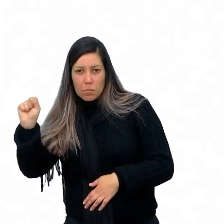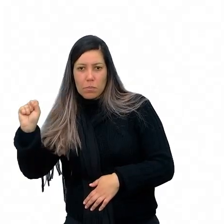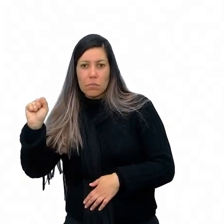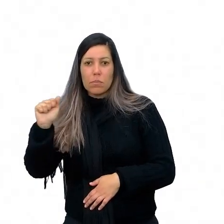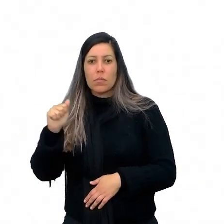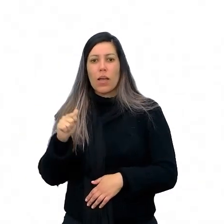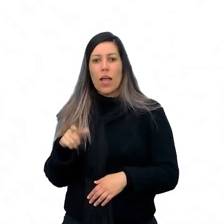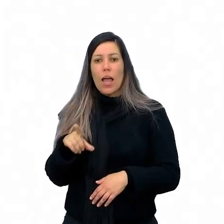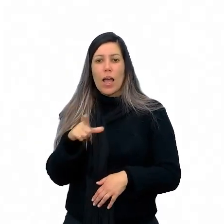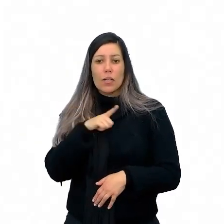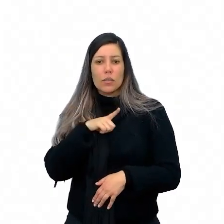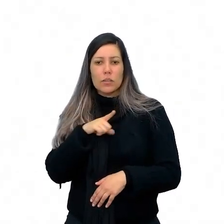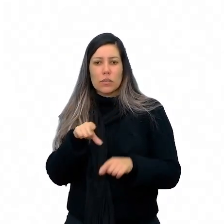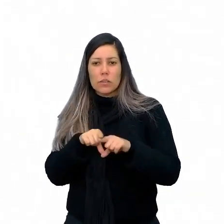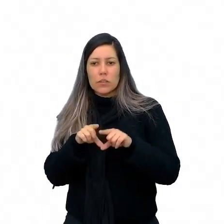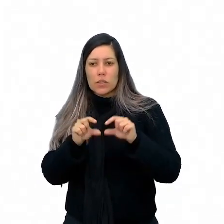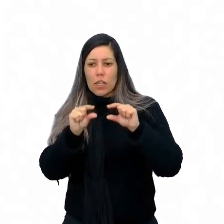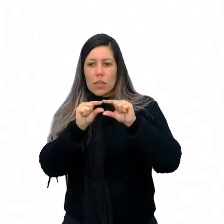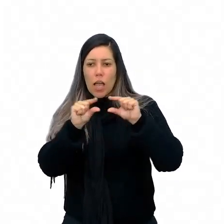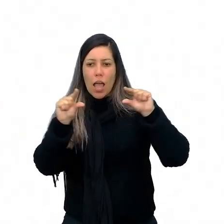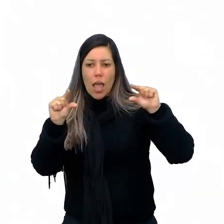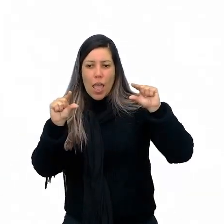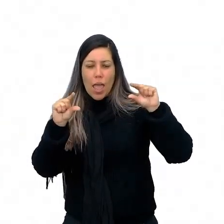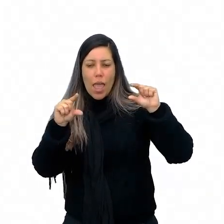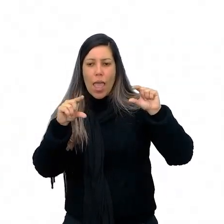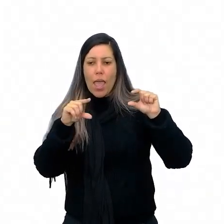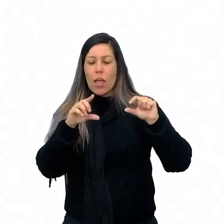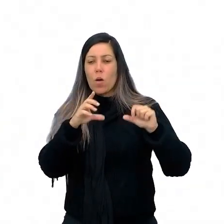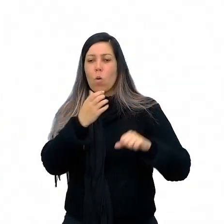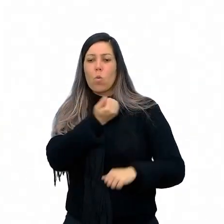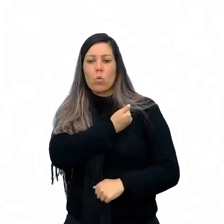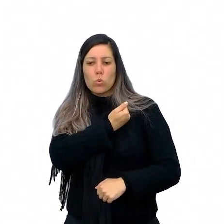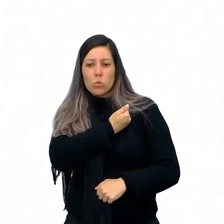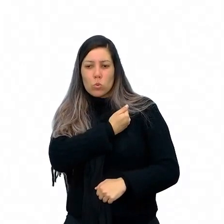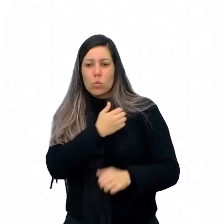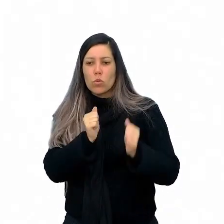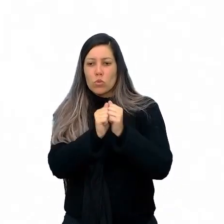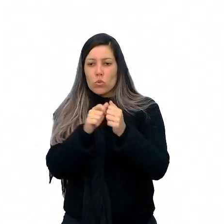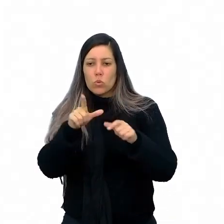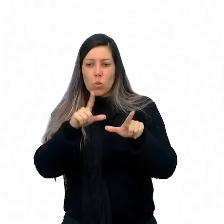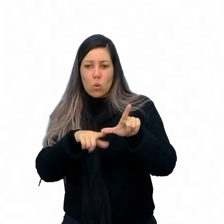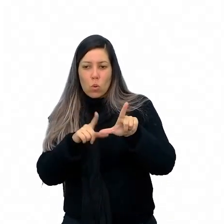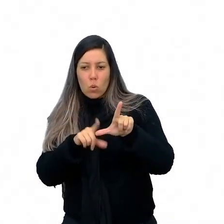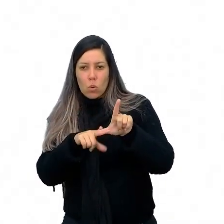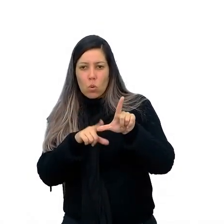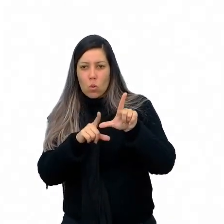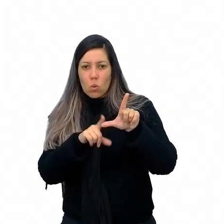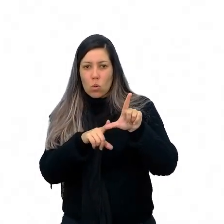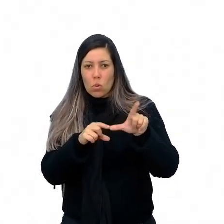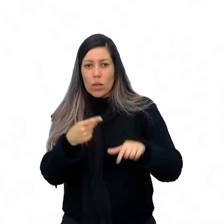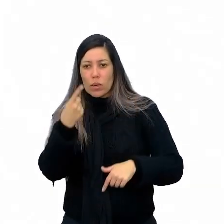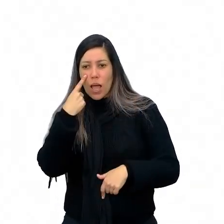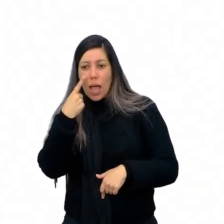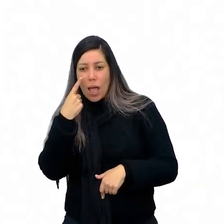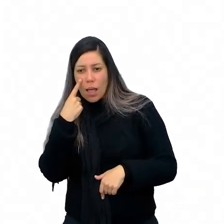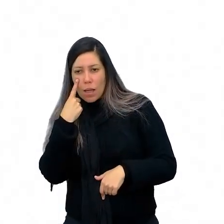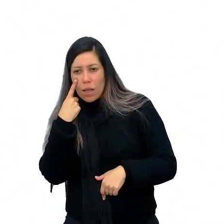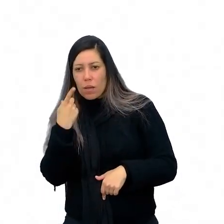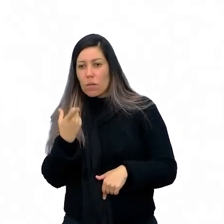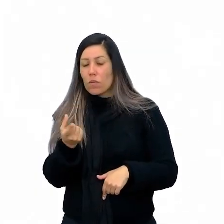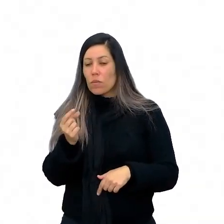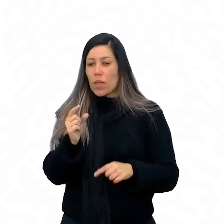a equivalência de expressões algébricas, identificação da regularidade de uma sequência numérica. Se não me falha a memória,